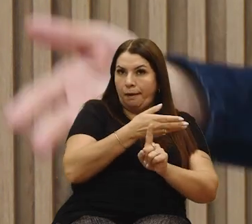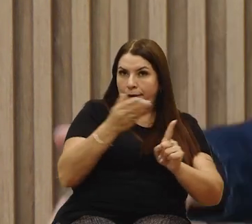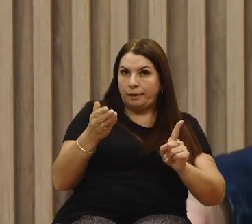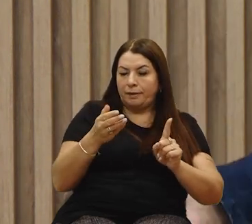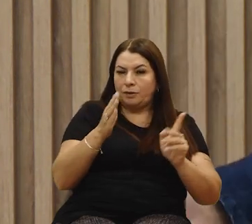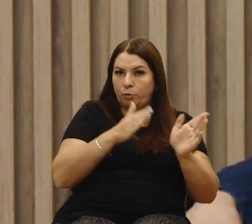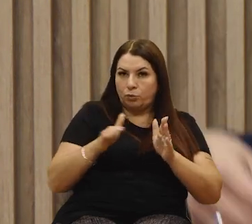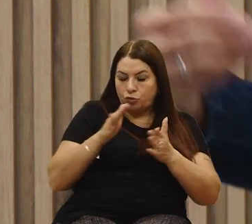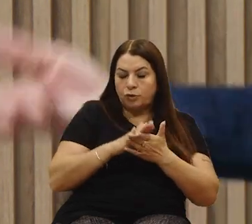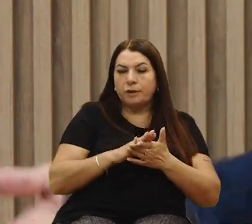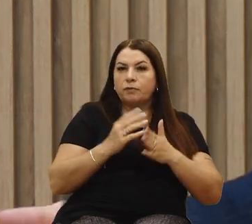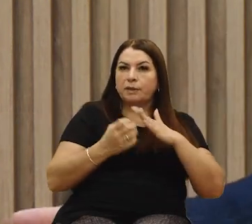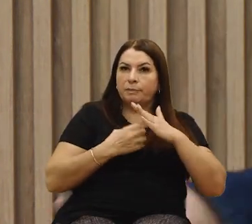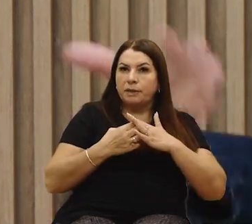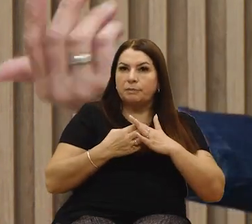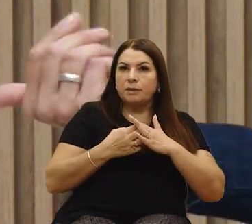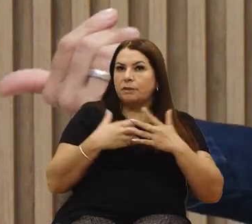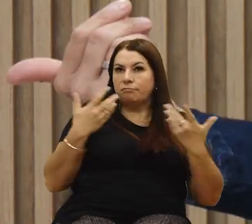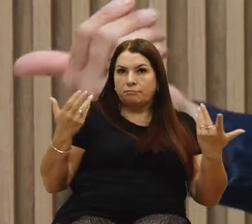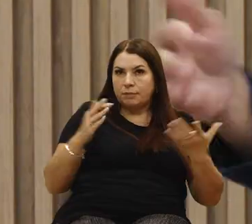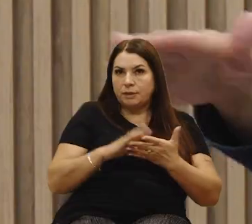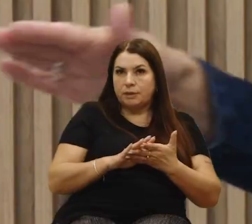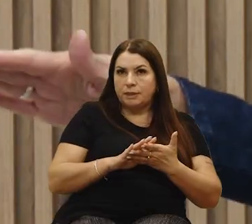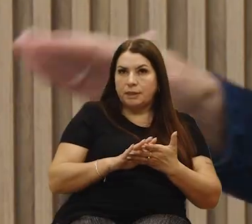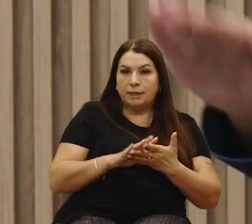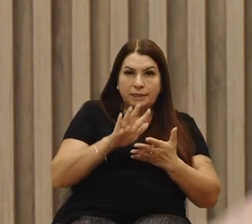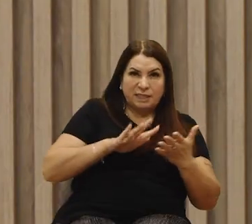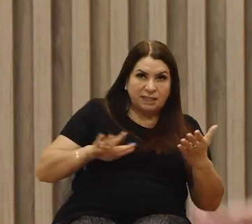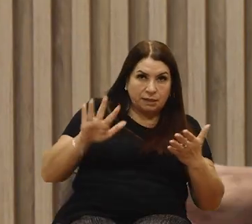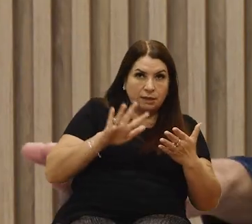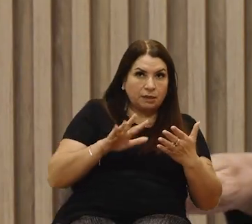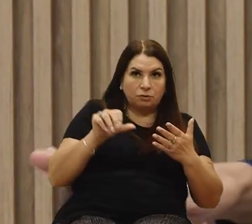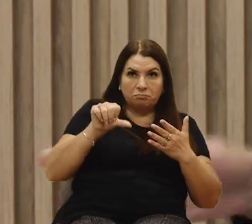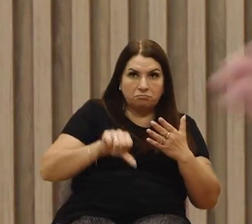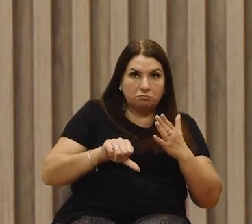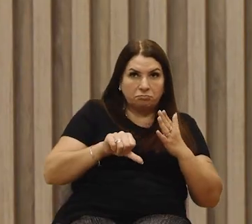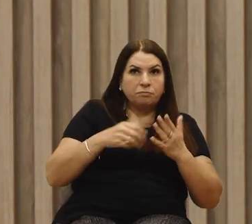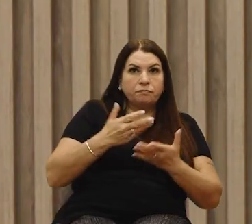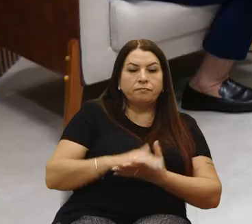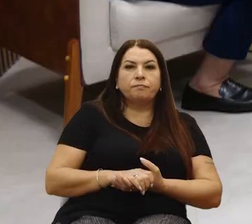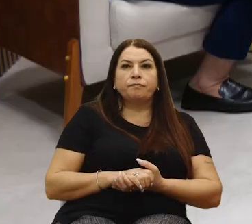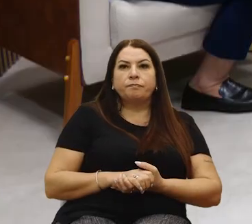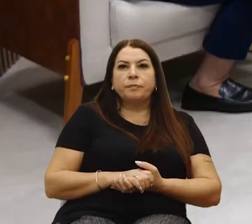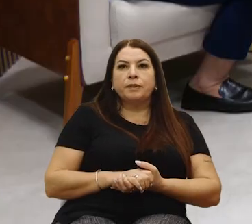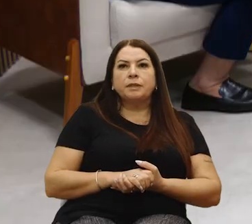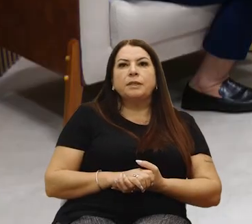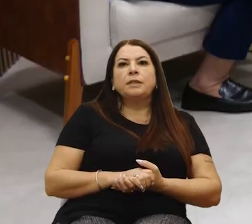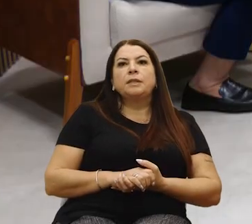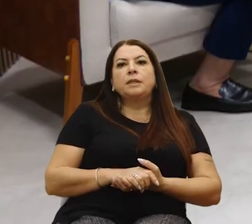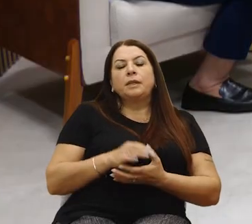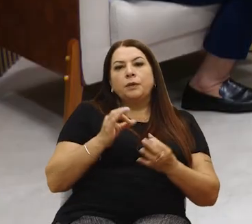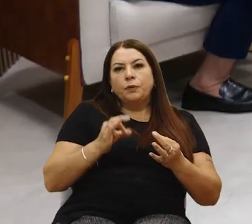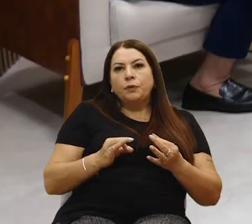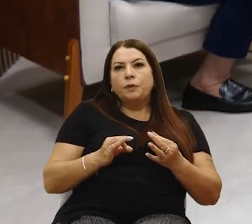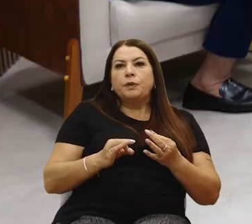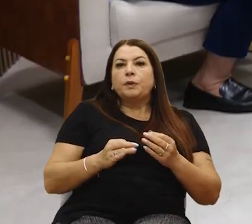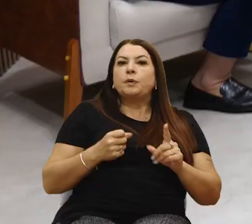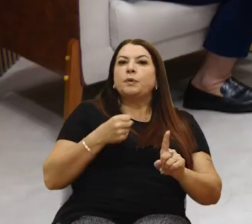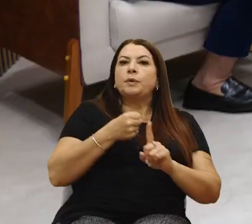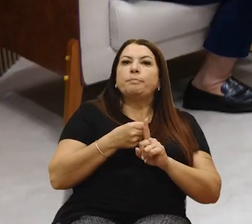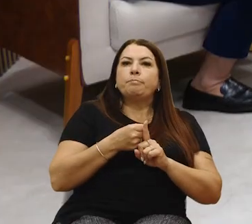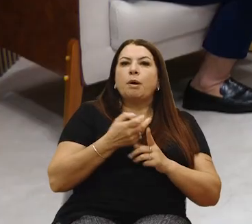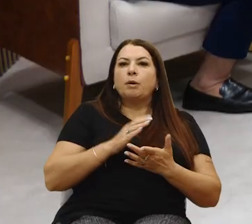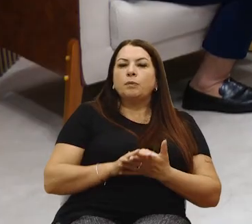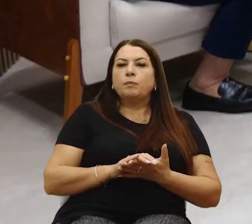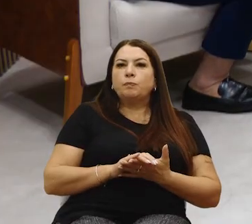a produtividade da empresa, os lucros da empresa. Esse cenário aí só tende a baixar o lucro, não é? Com certeza esse